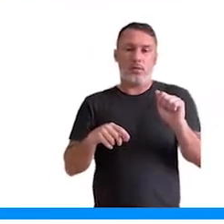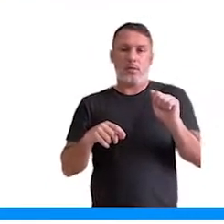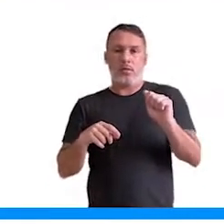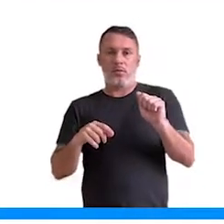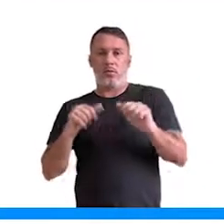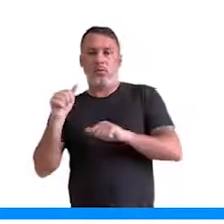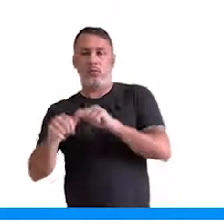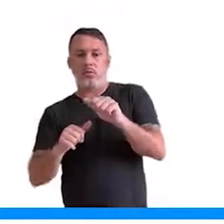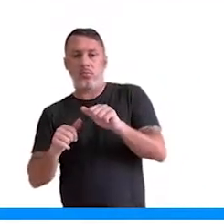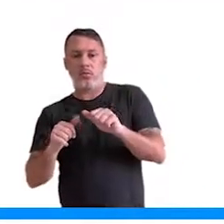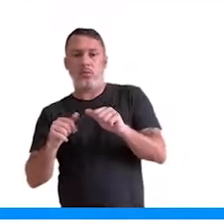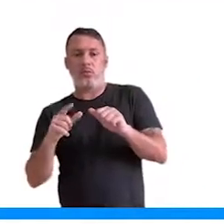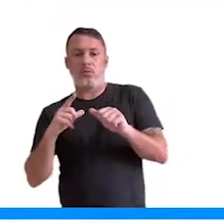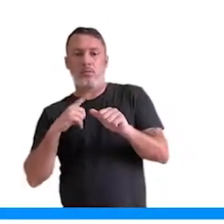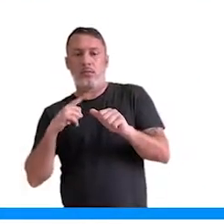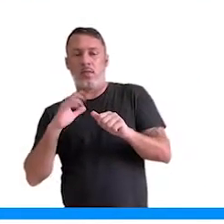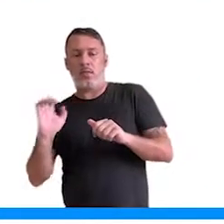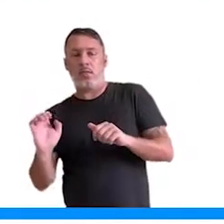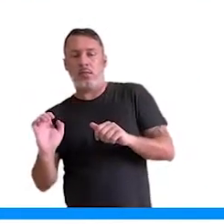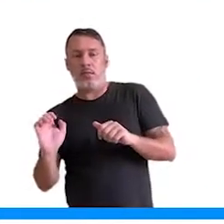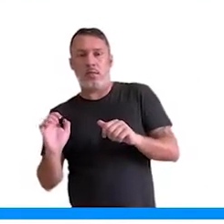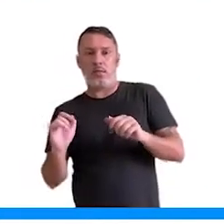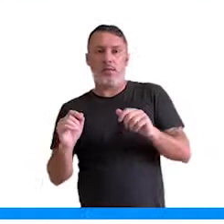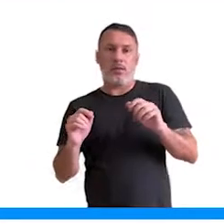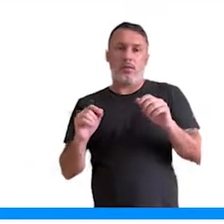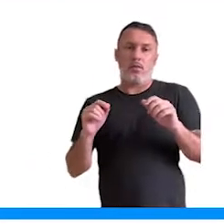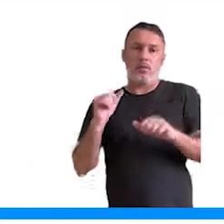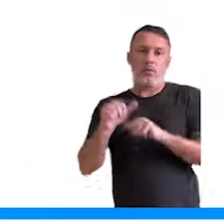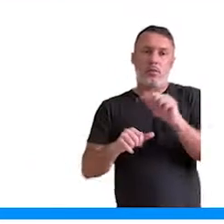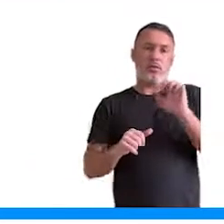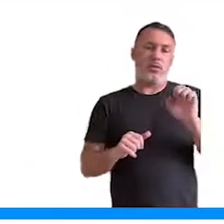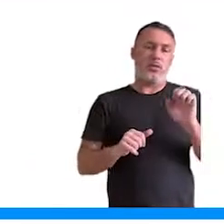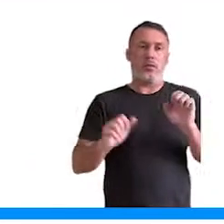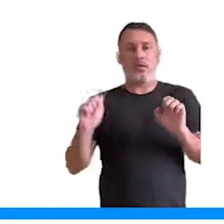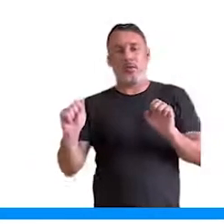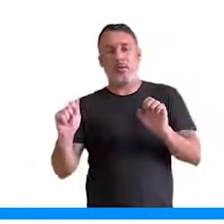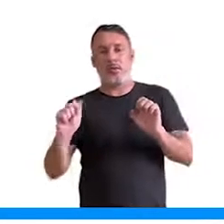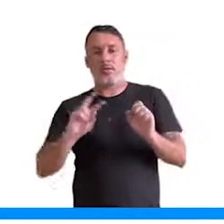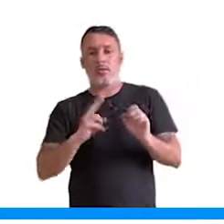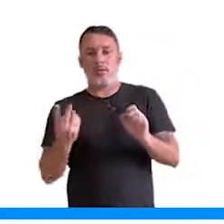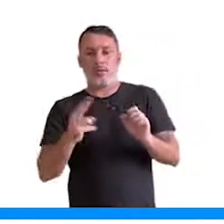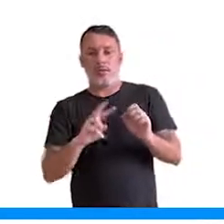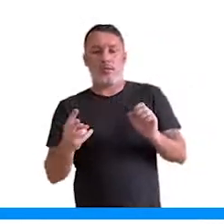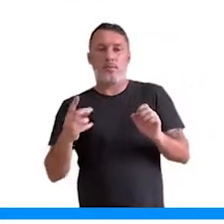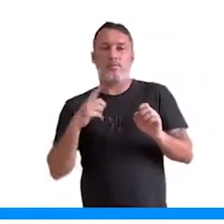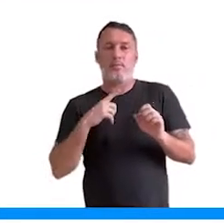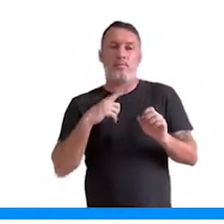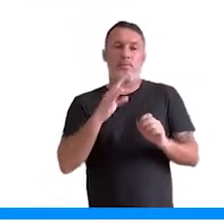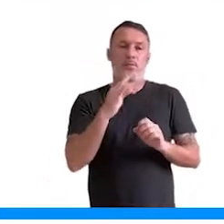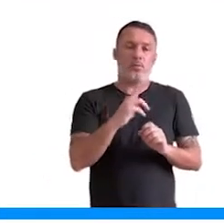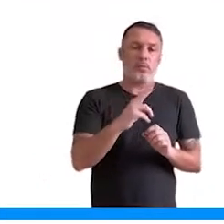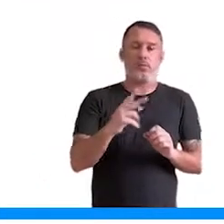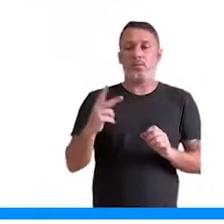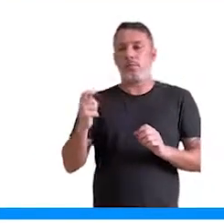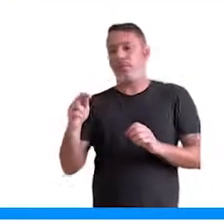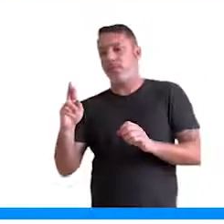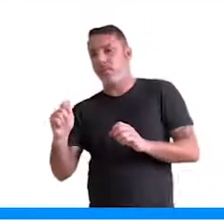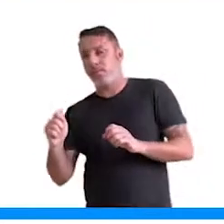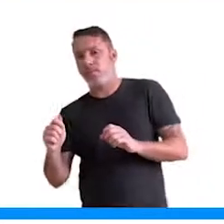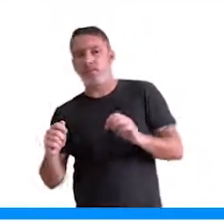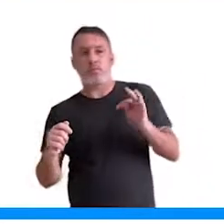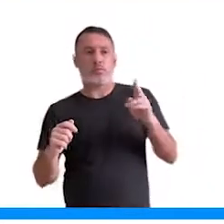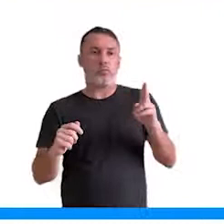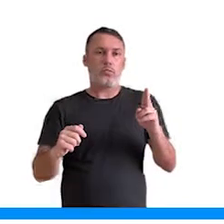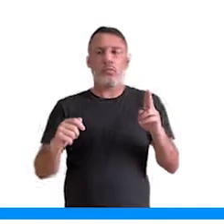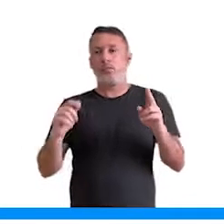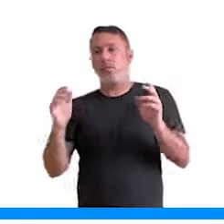em A, volta, passa para baixo para o E. Se termina em E, passa para baixo o A. Bien? Então, parte tu, parta